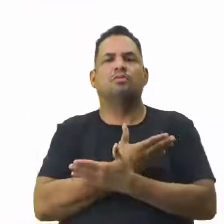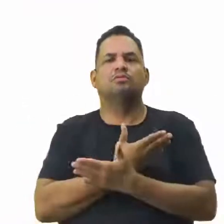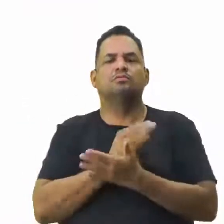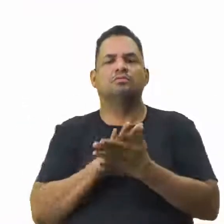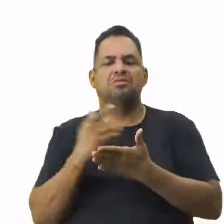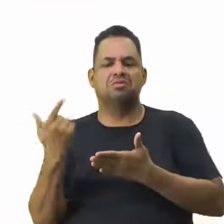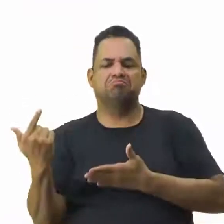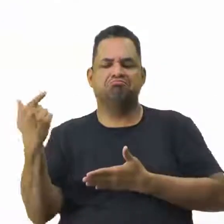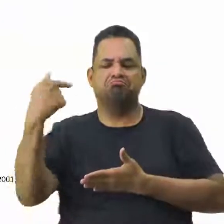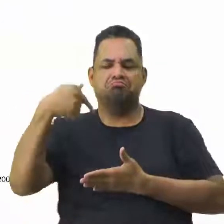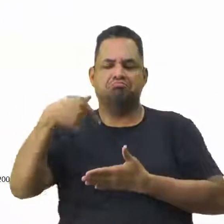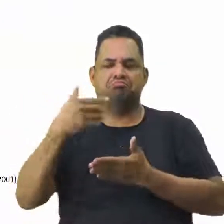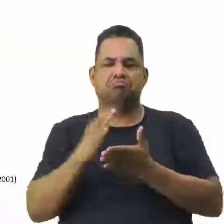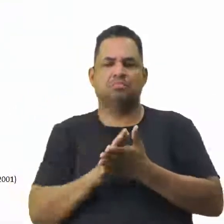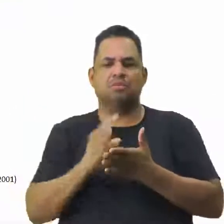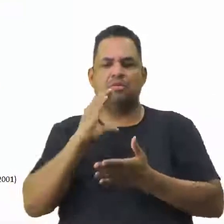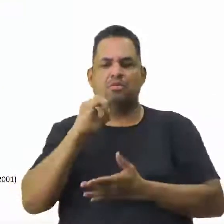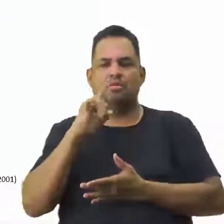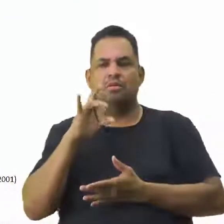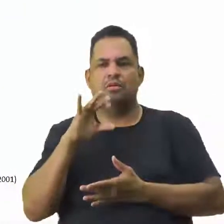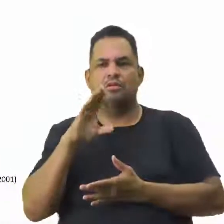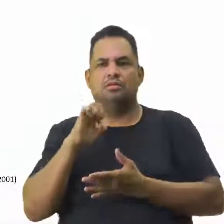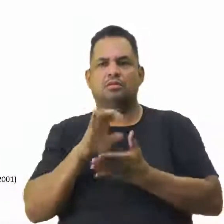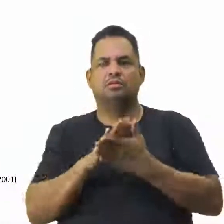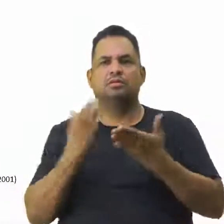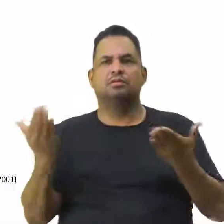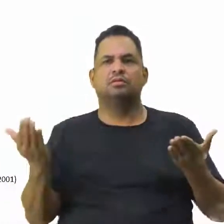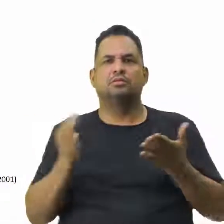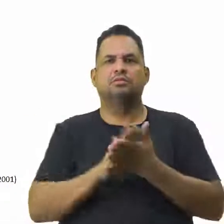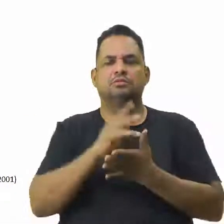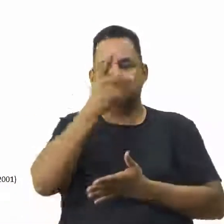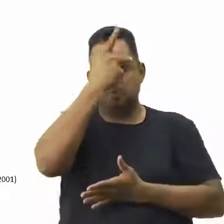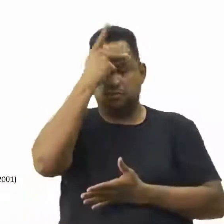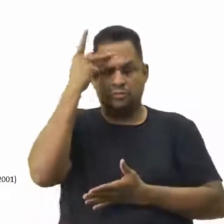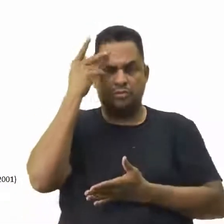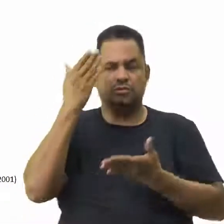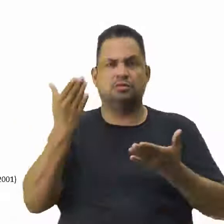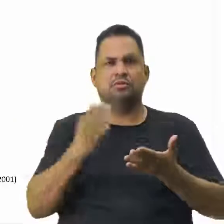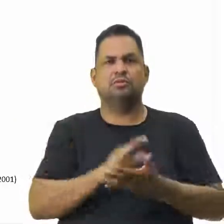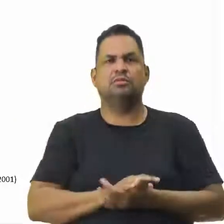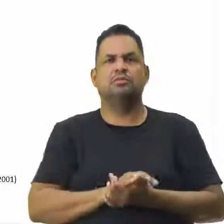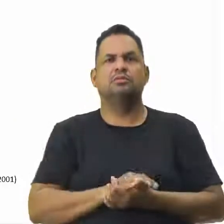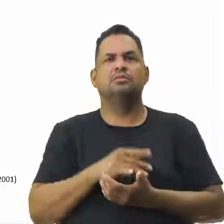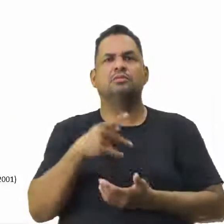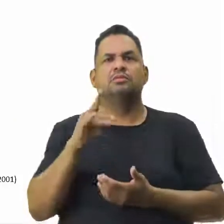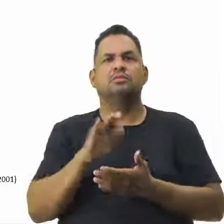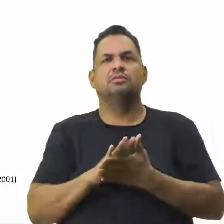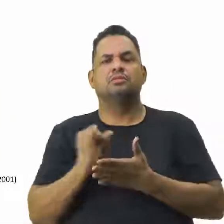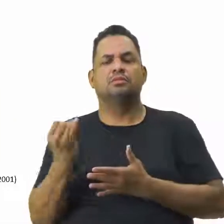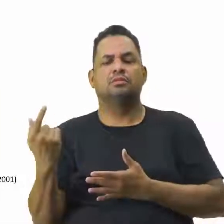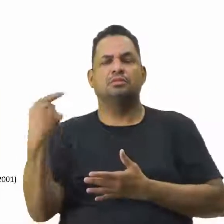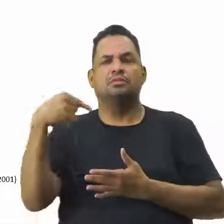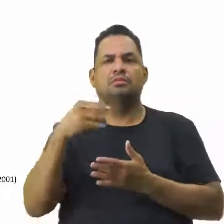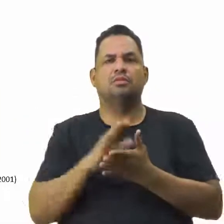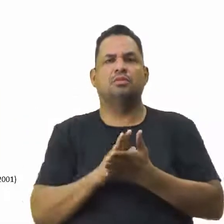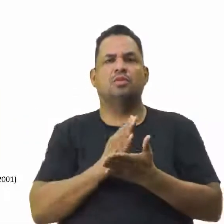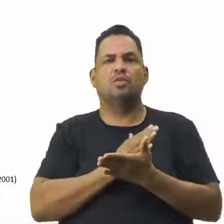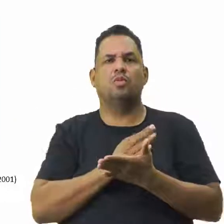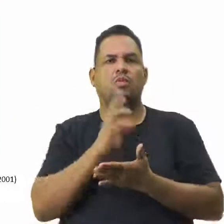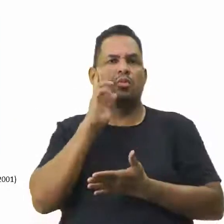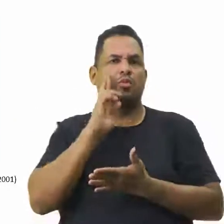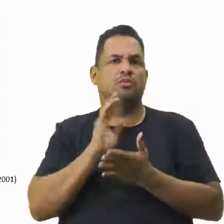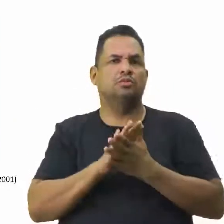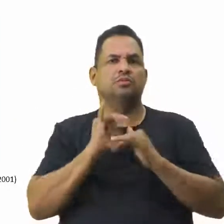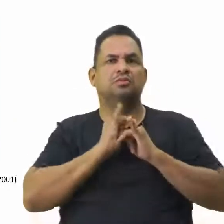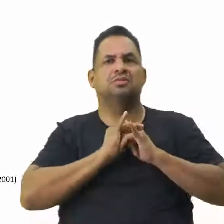o oeste, tá? Para essa migração, o estado de Rondônia contribuiu às propagandas,